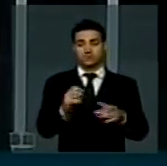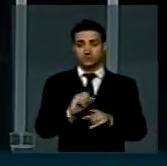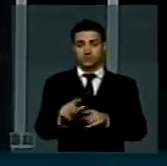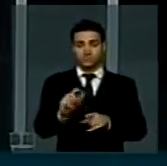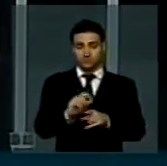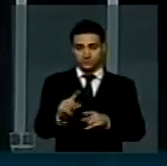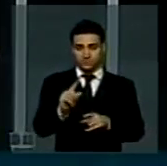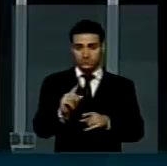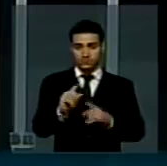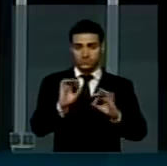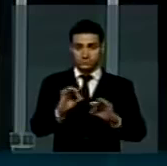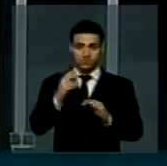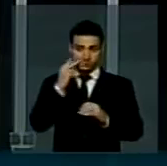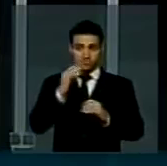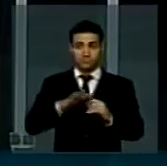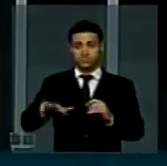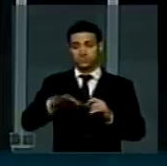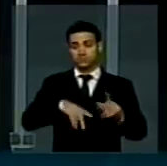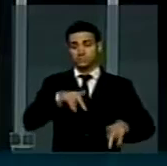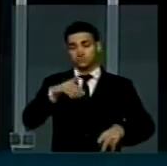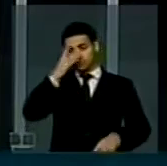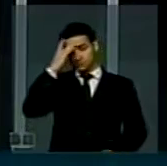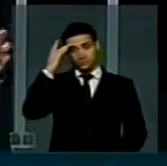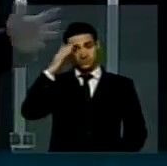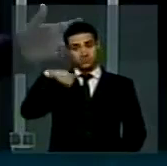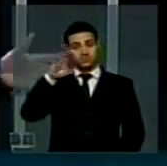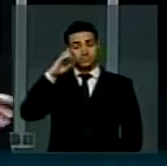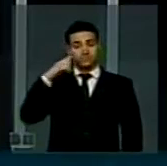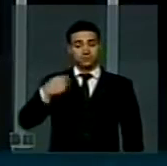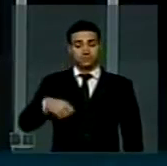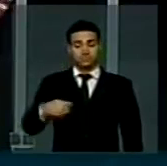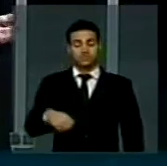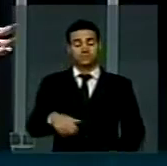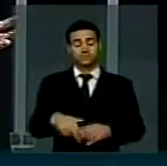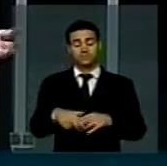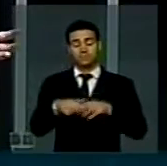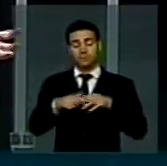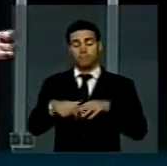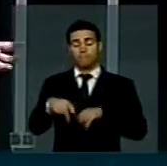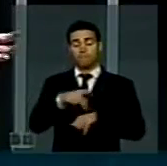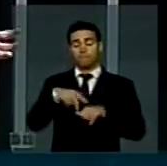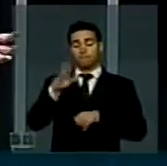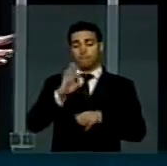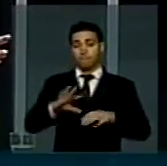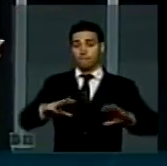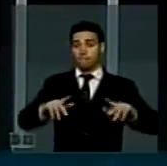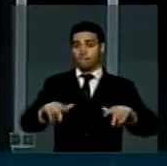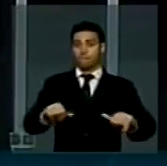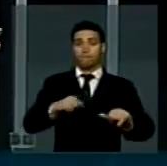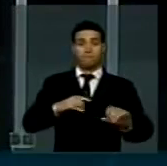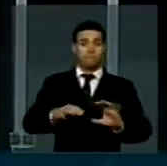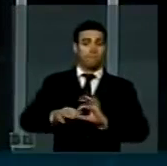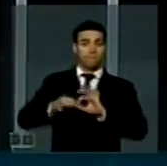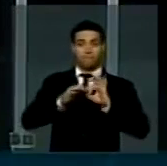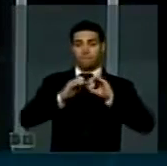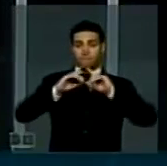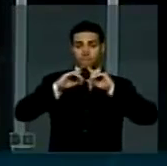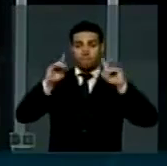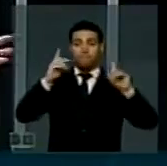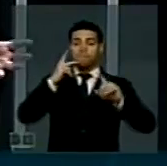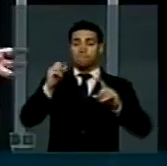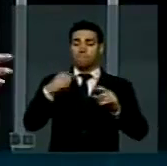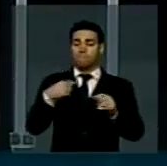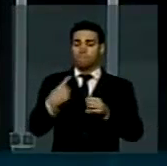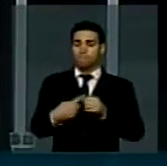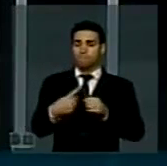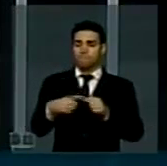investimento exatamente para aquelas pessoas que mais necessitam. E aí o país todo se une e reclama que hoje a mobilidade urbana